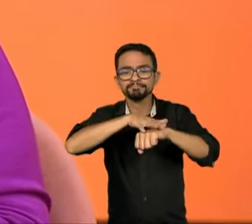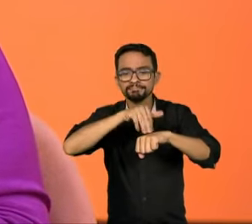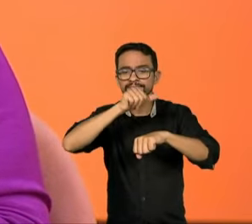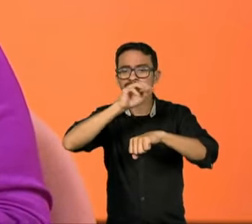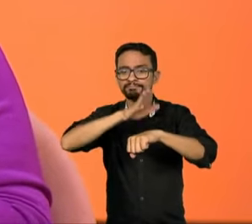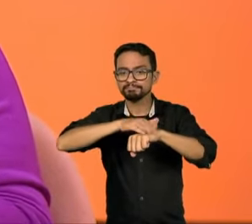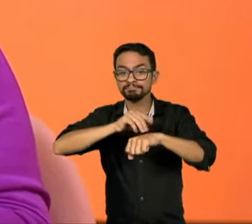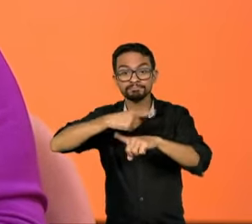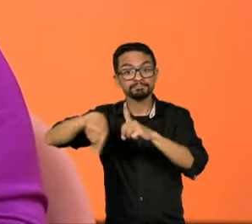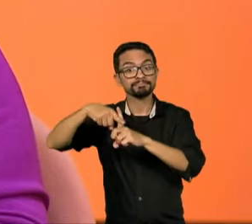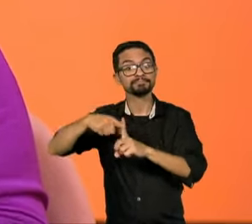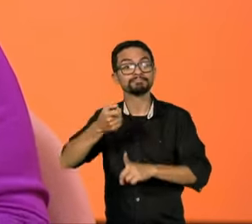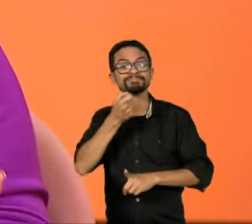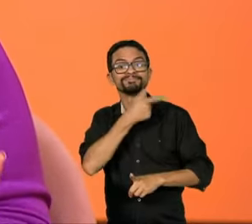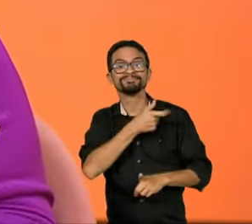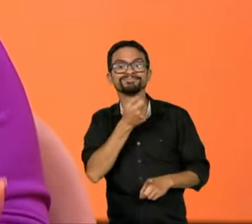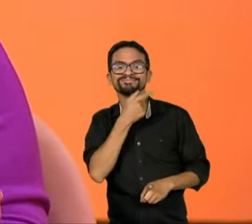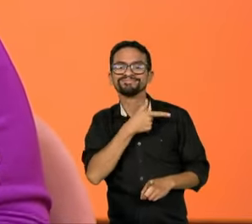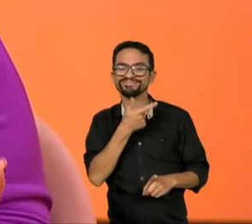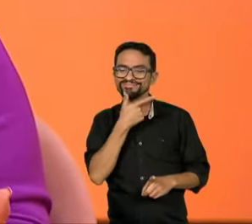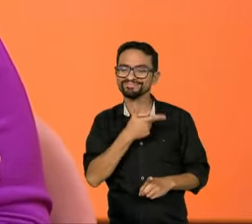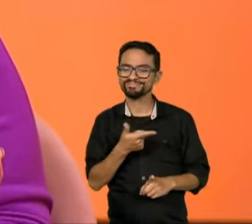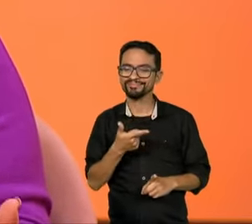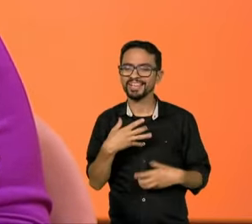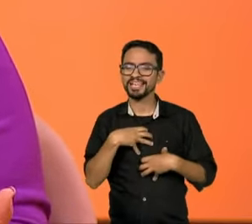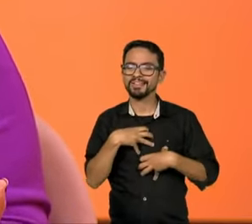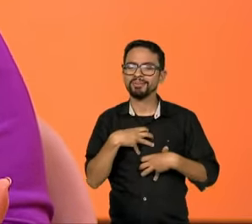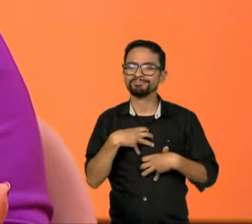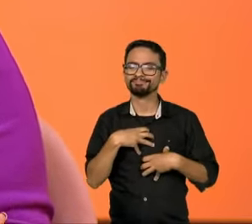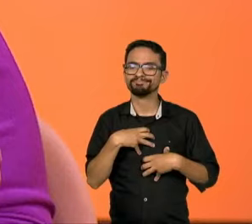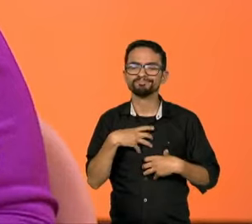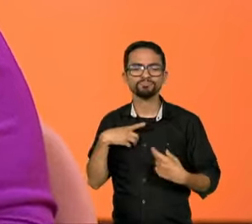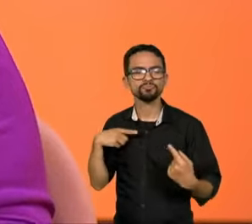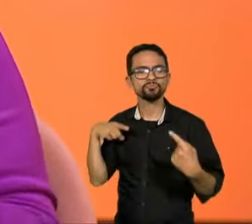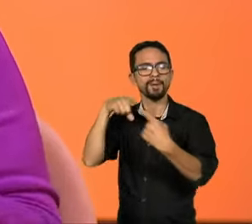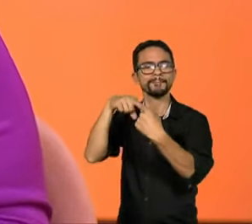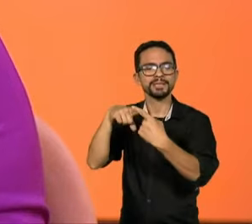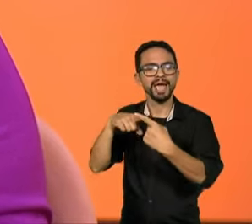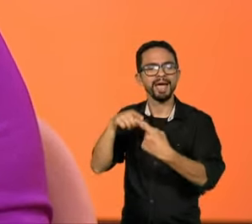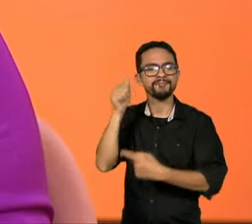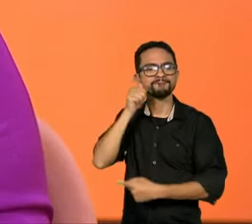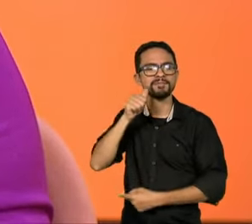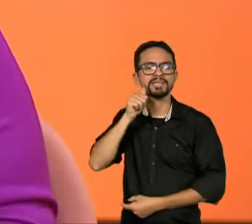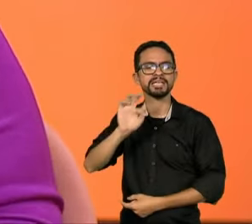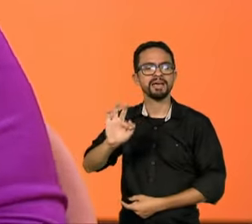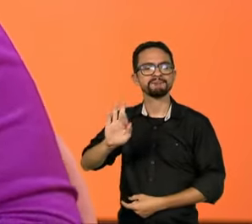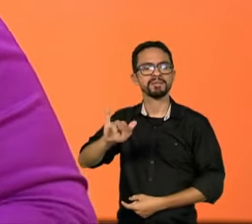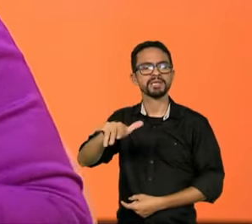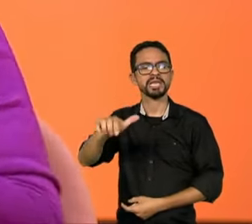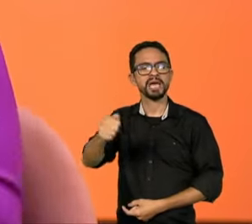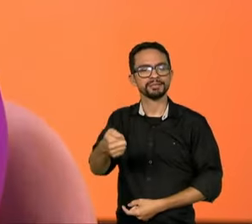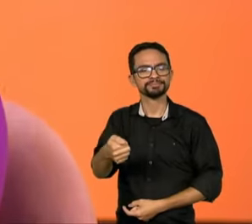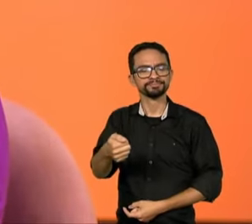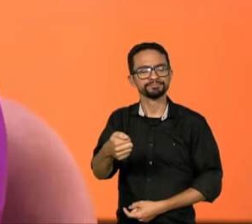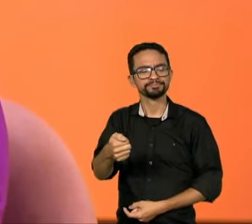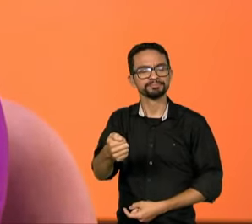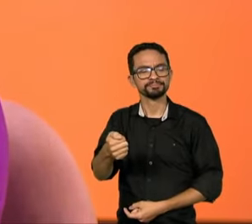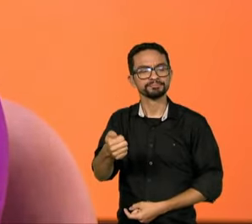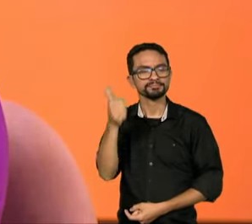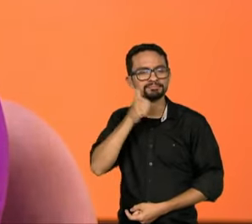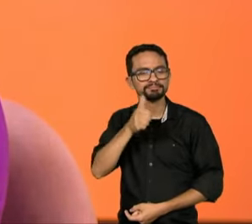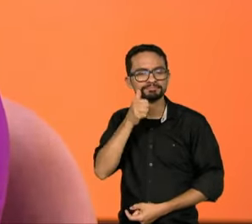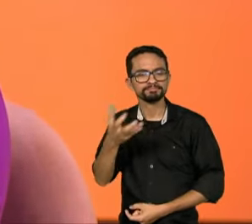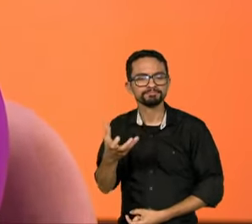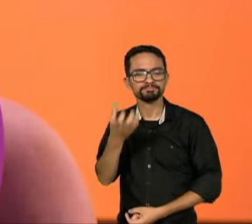do humor é uma linguagem que é muito feminina. As mulheres se apropriam dessa linguagem e sabem falar